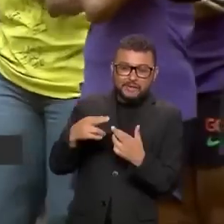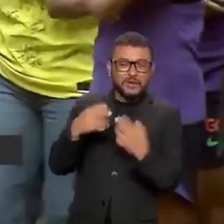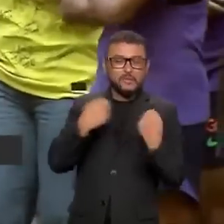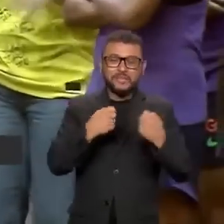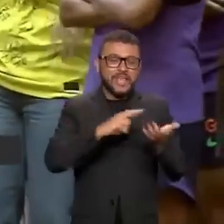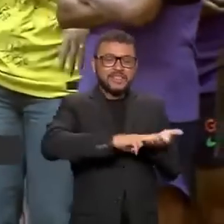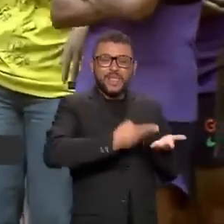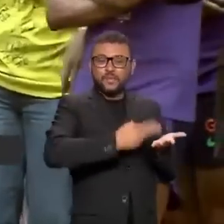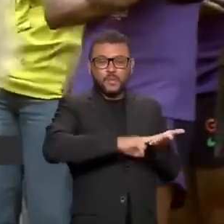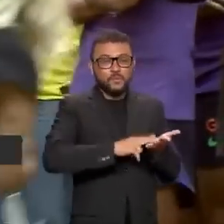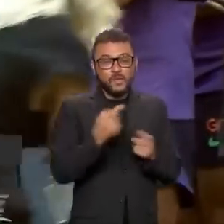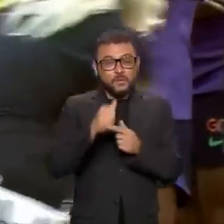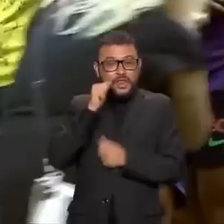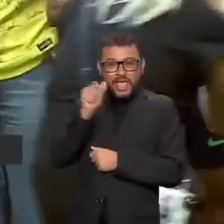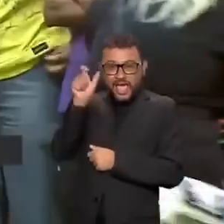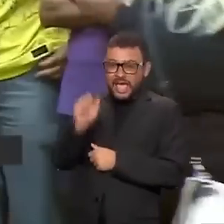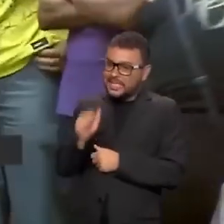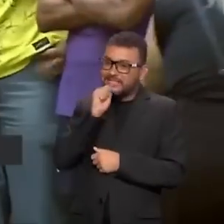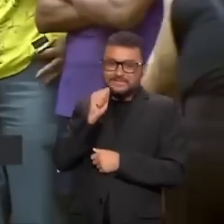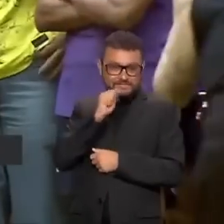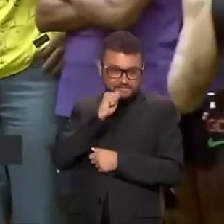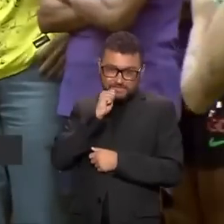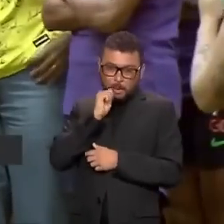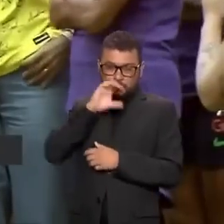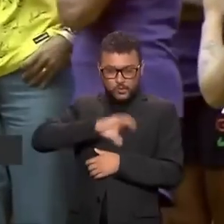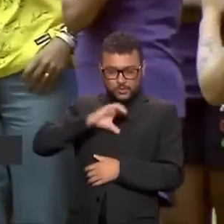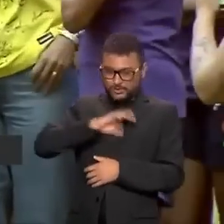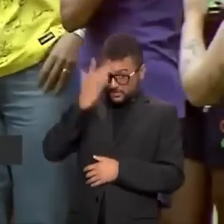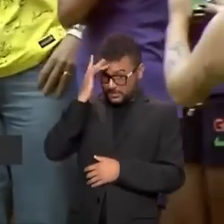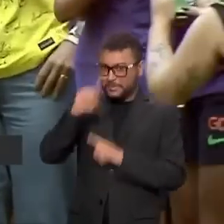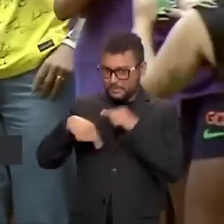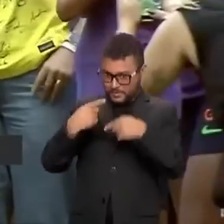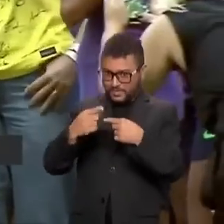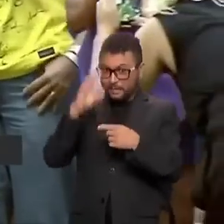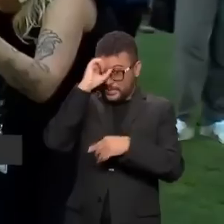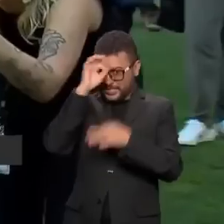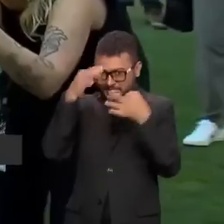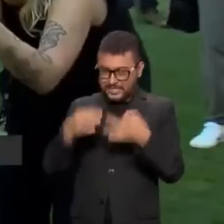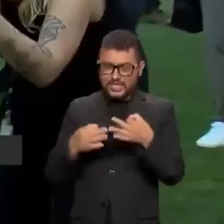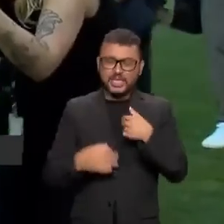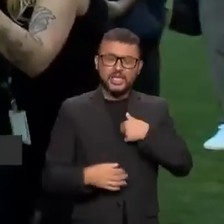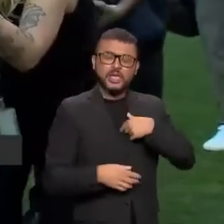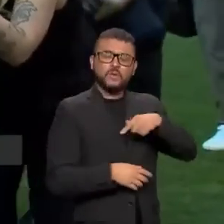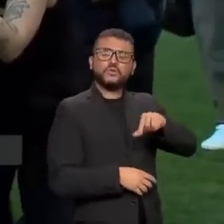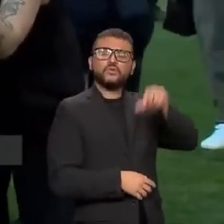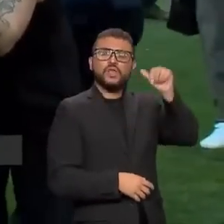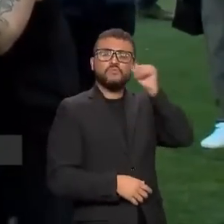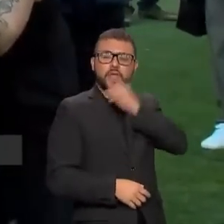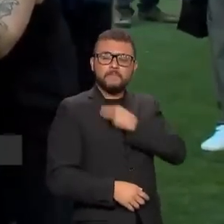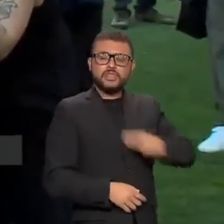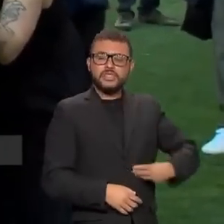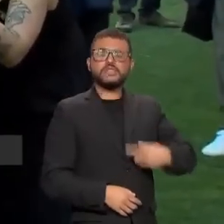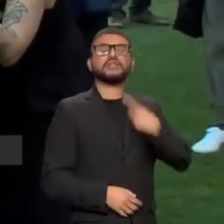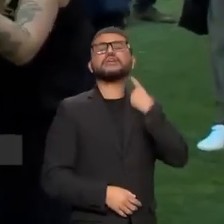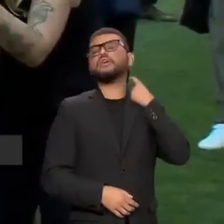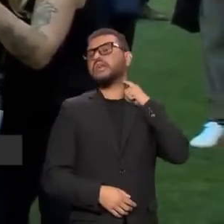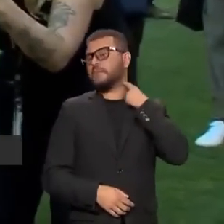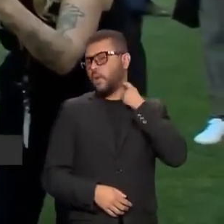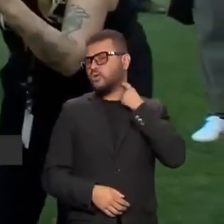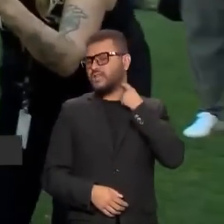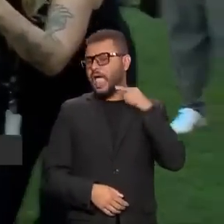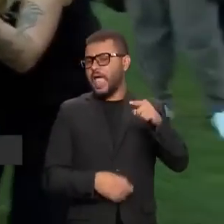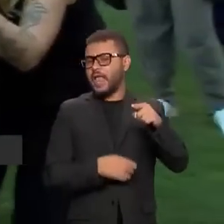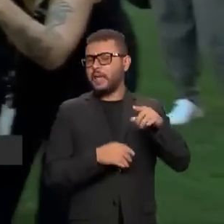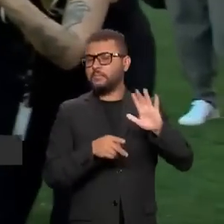intérprete. E estou feliz. Quando eu escolhi a Ana Moser para ser ministra do esporte,